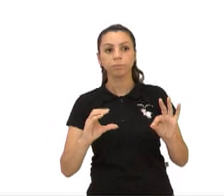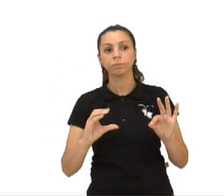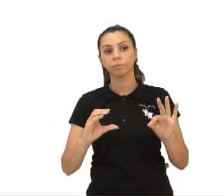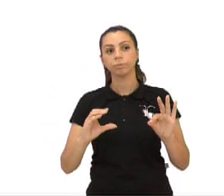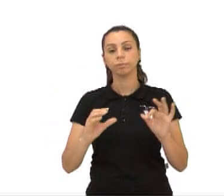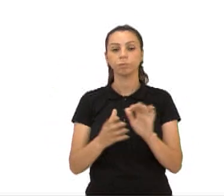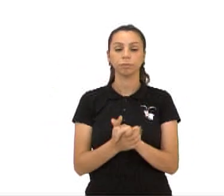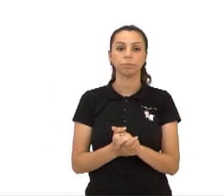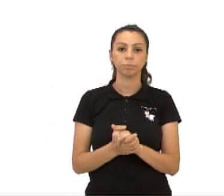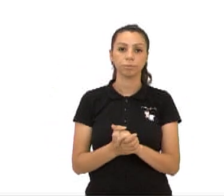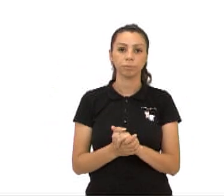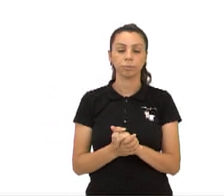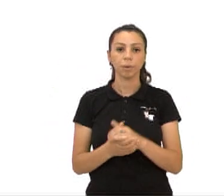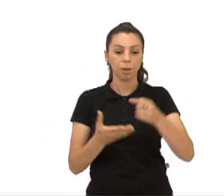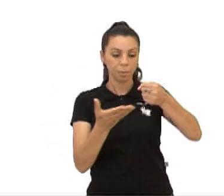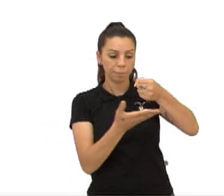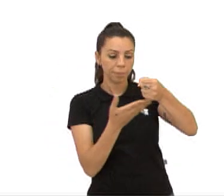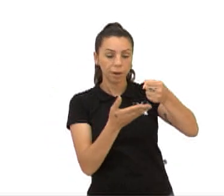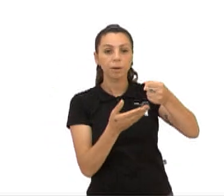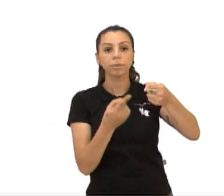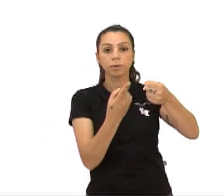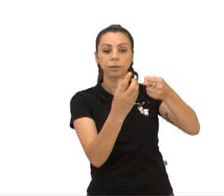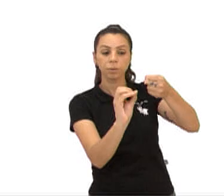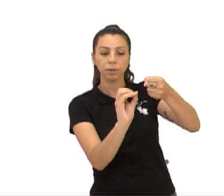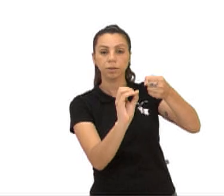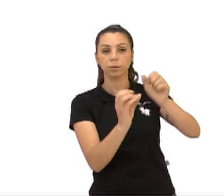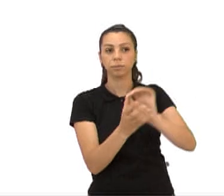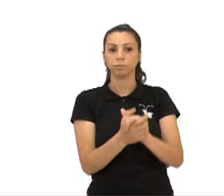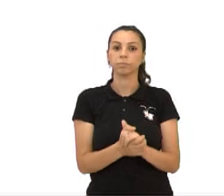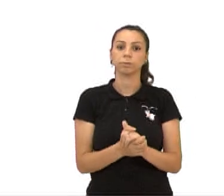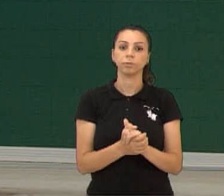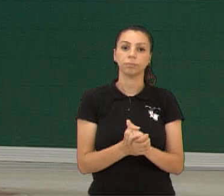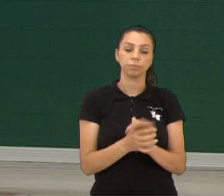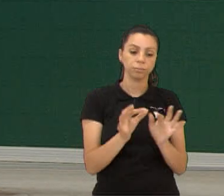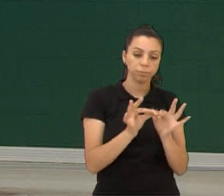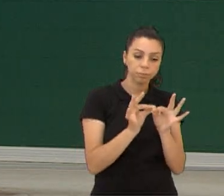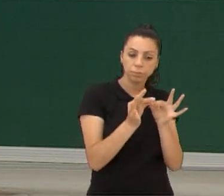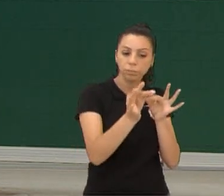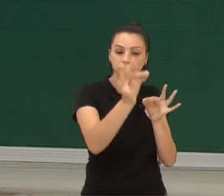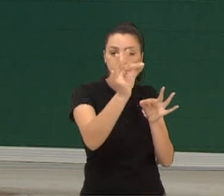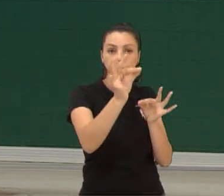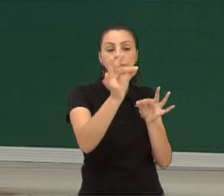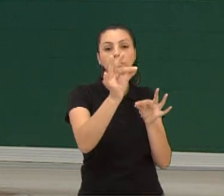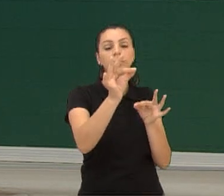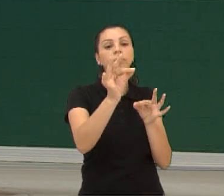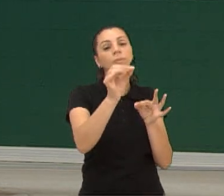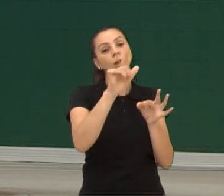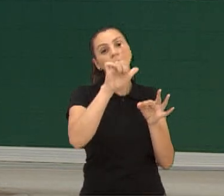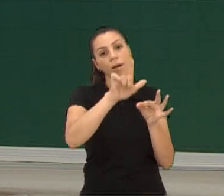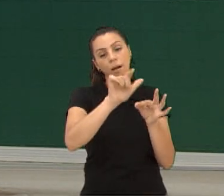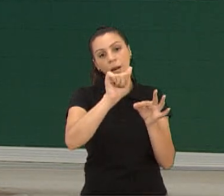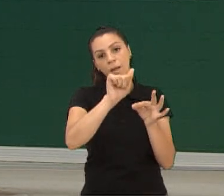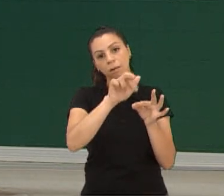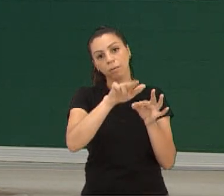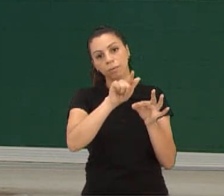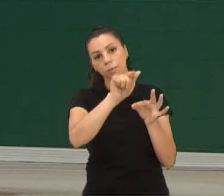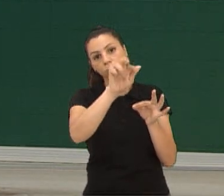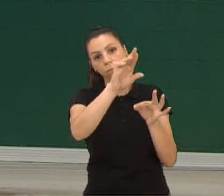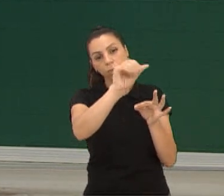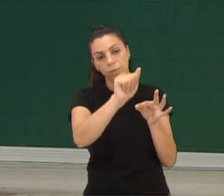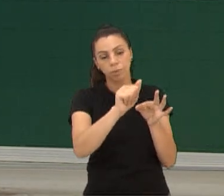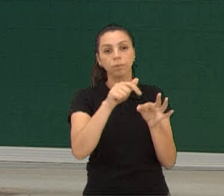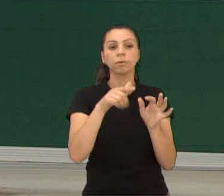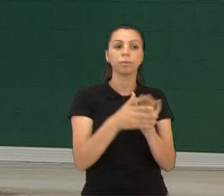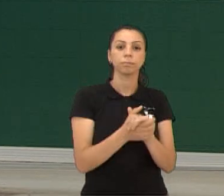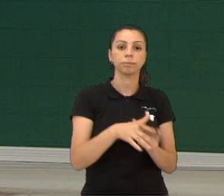que está sendo considerado como base, mede 10. E a altura, que é a minha largura do retângulo, está